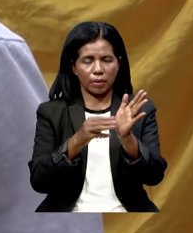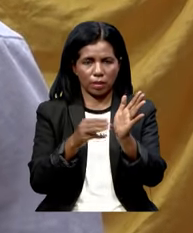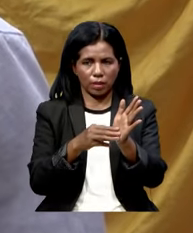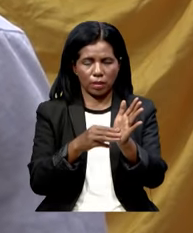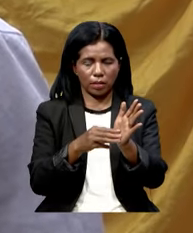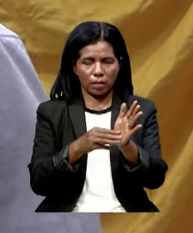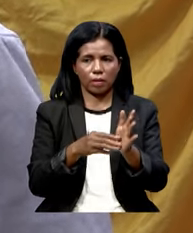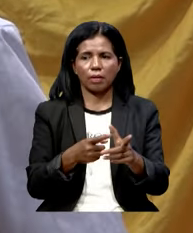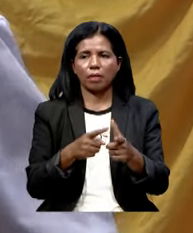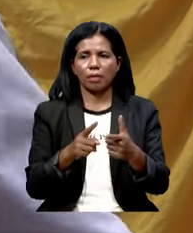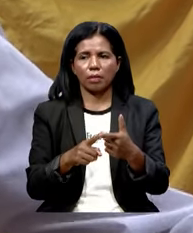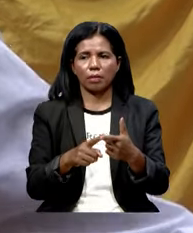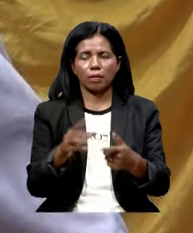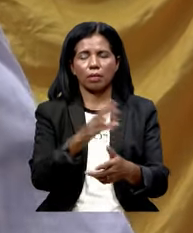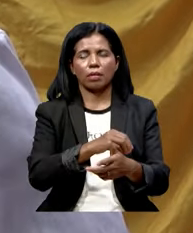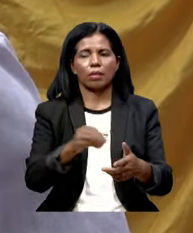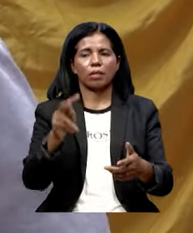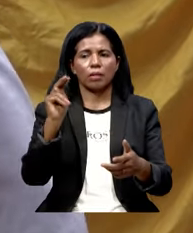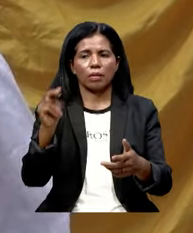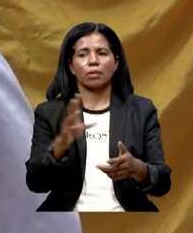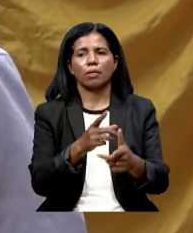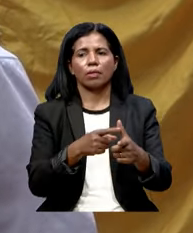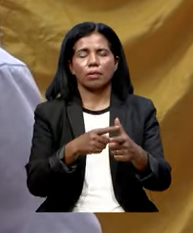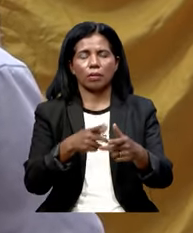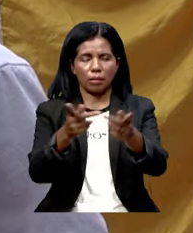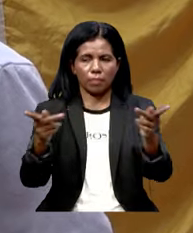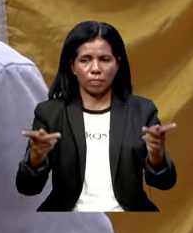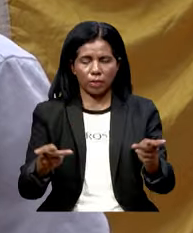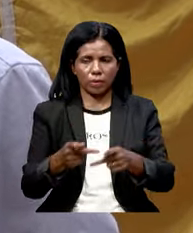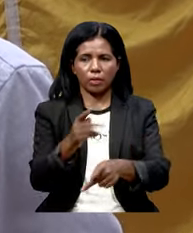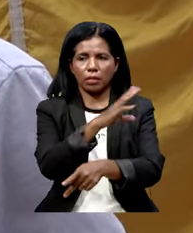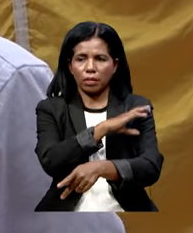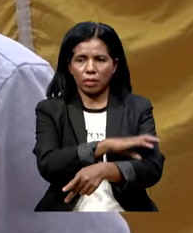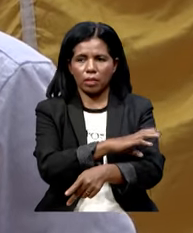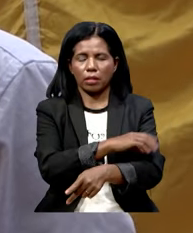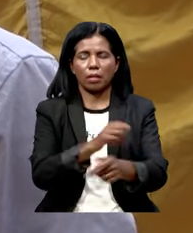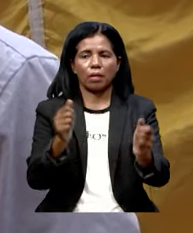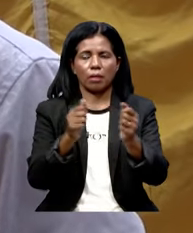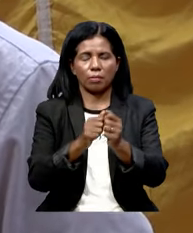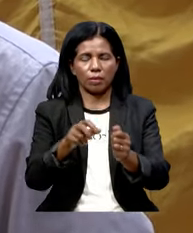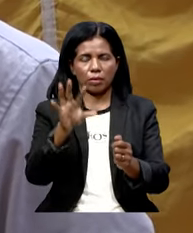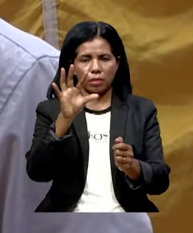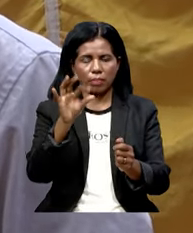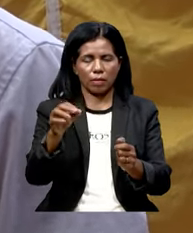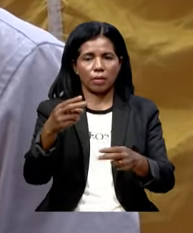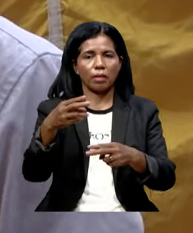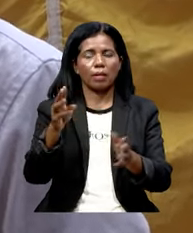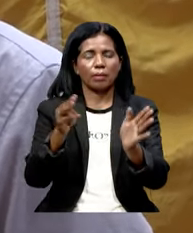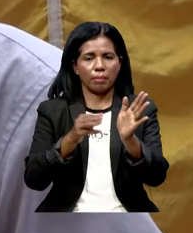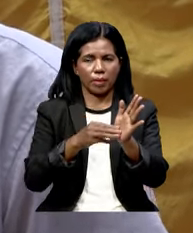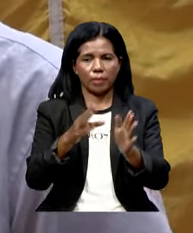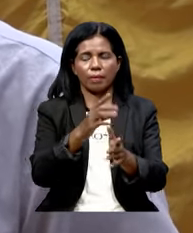metro per seguir, com moço nini a será que posto segurança por volta a muito 9 metros por seguir.